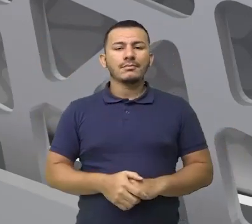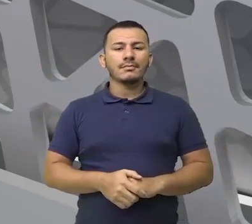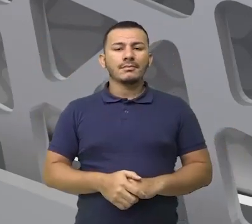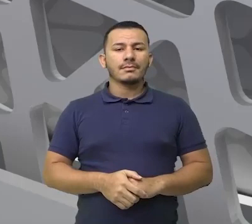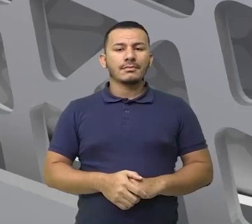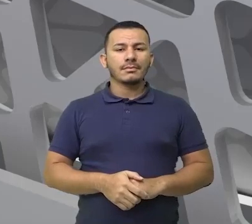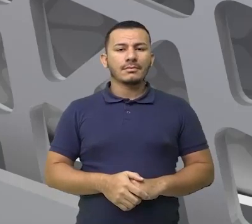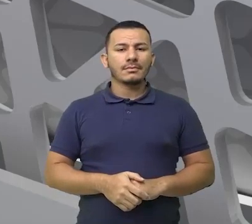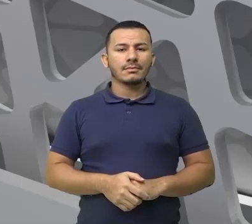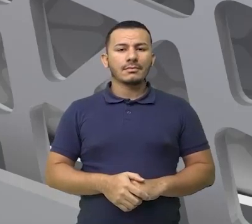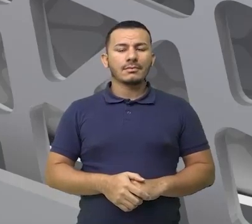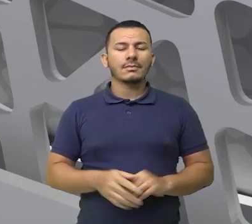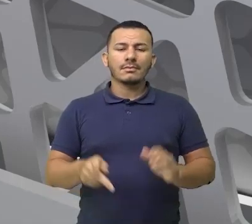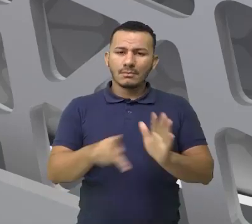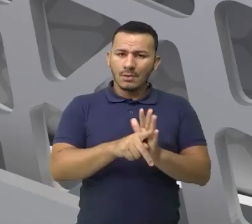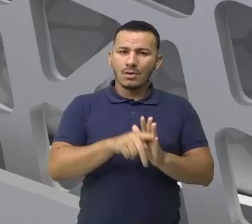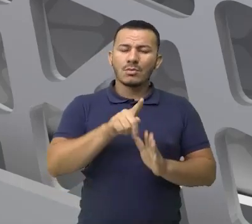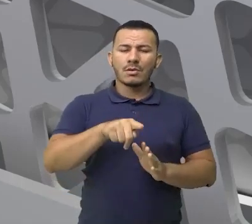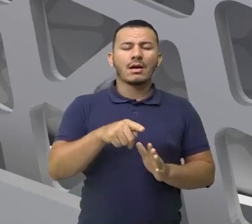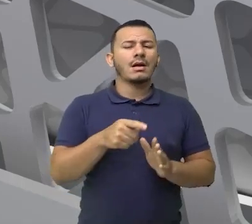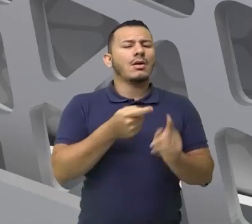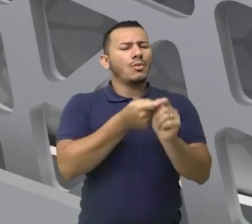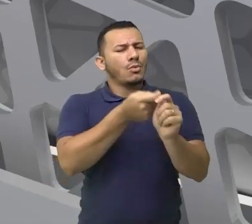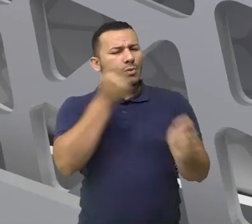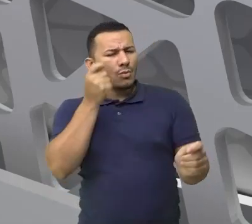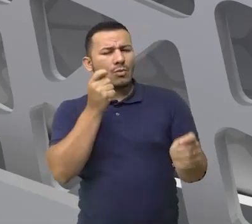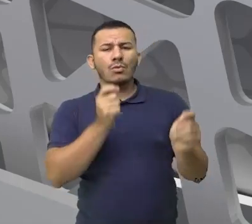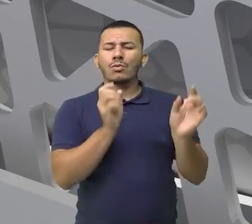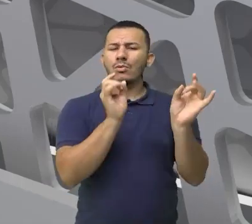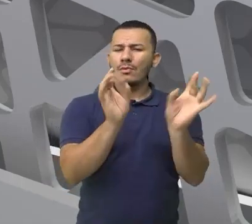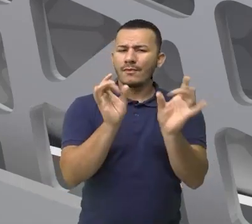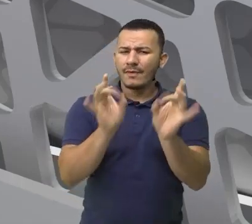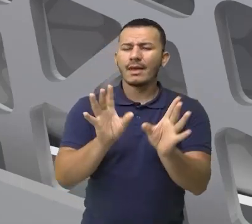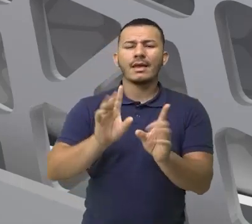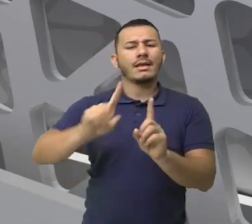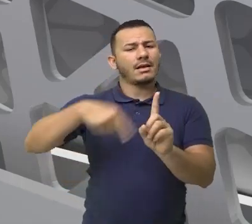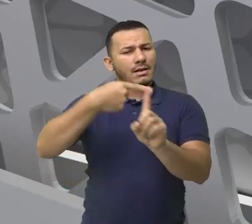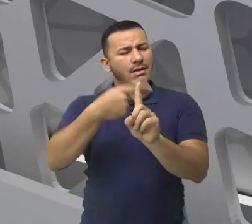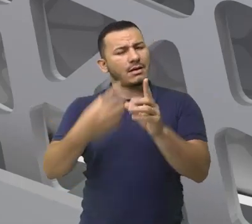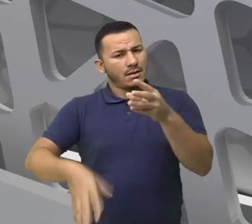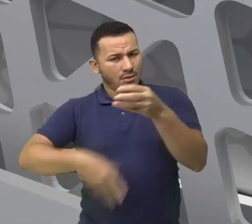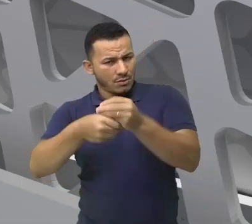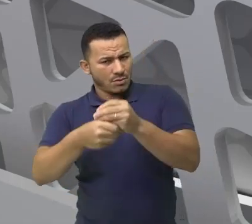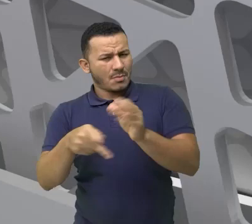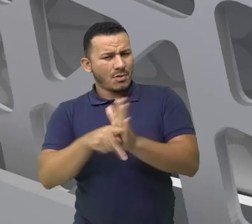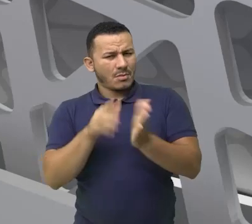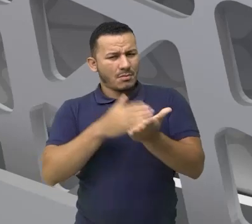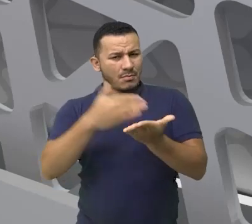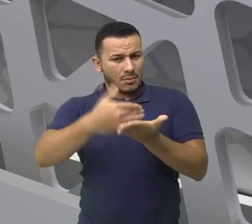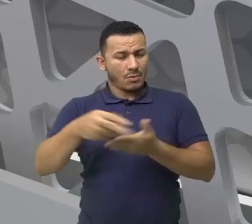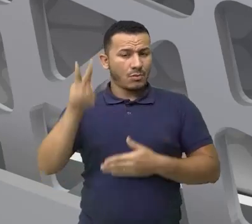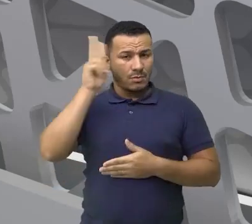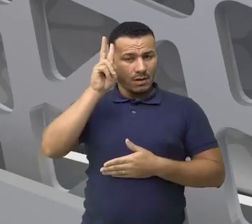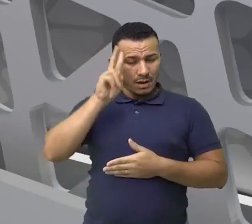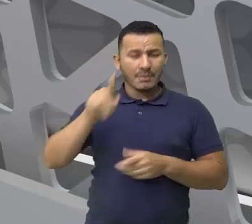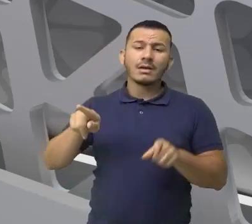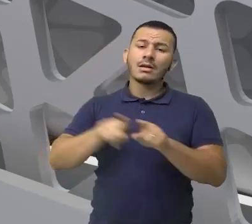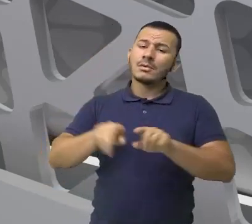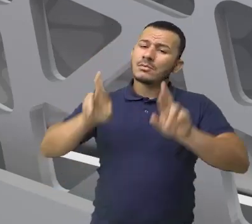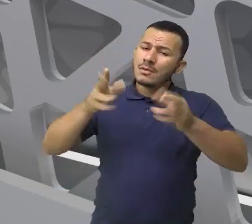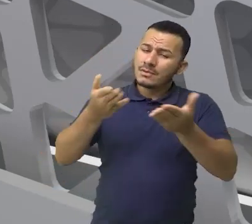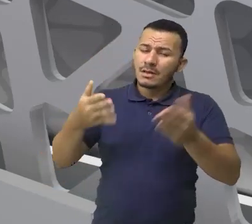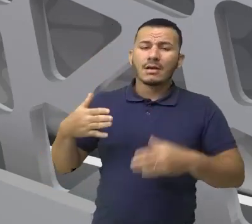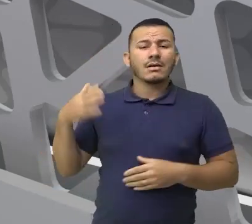né? Que é a questão lá de o valor do lucro de venda era um acréscimo sobre o valor do custo dos bolos, né? E também que você